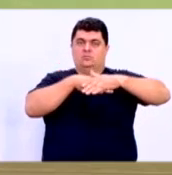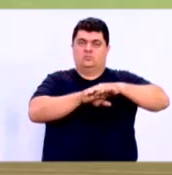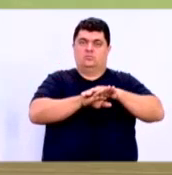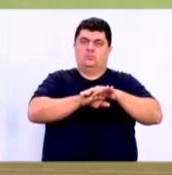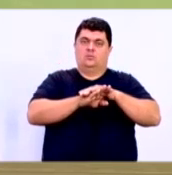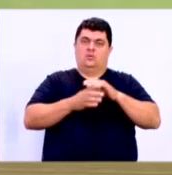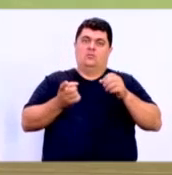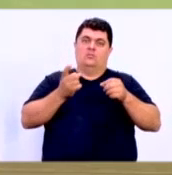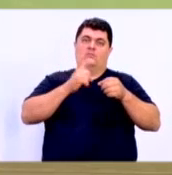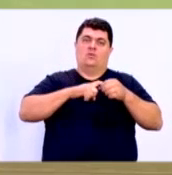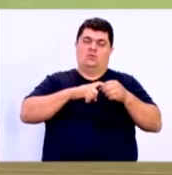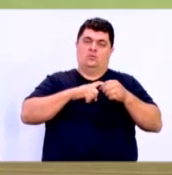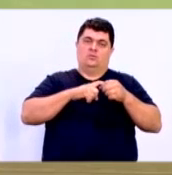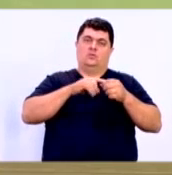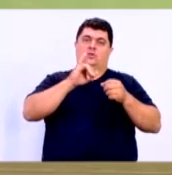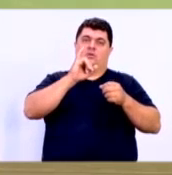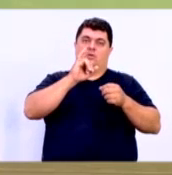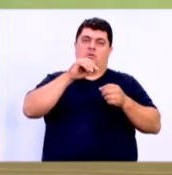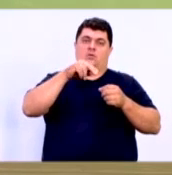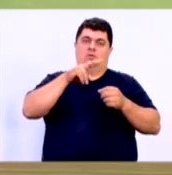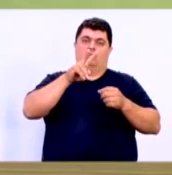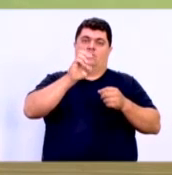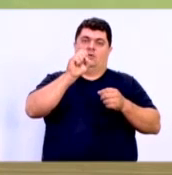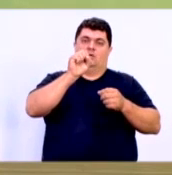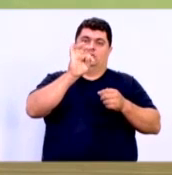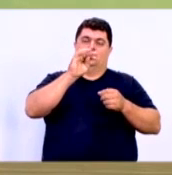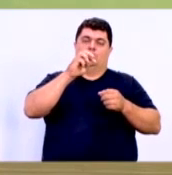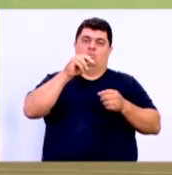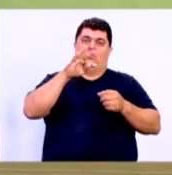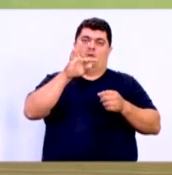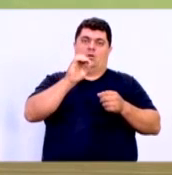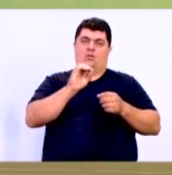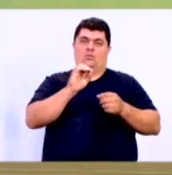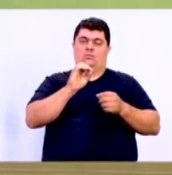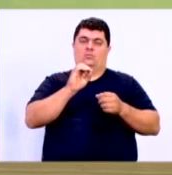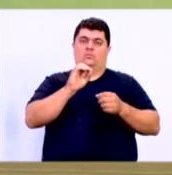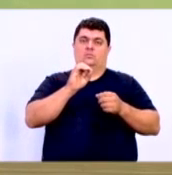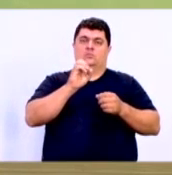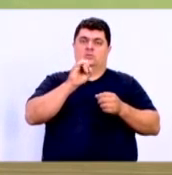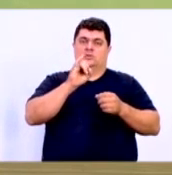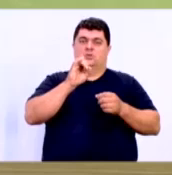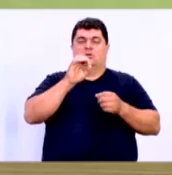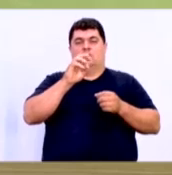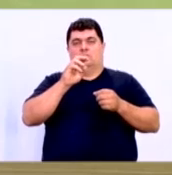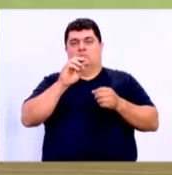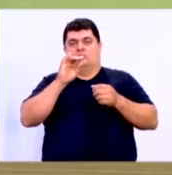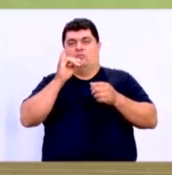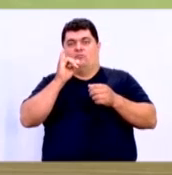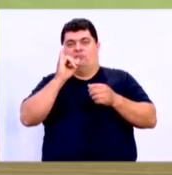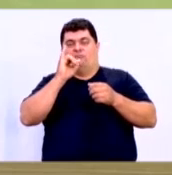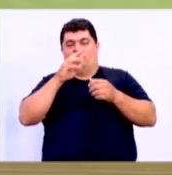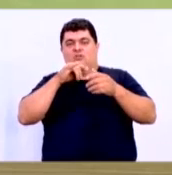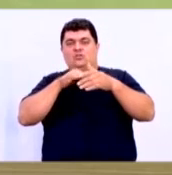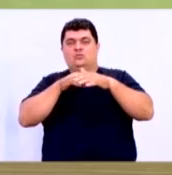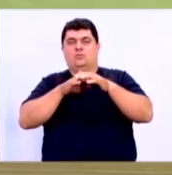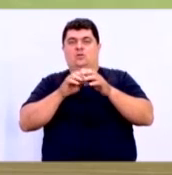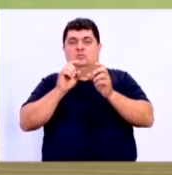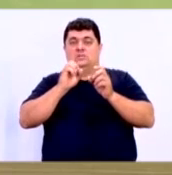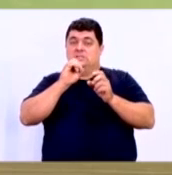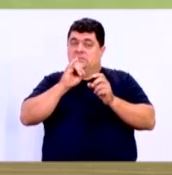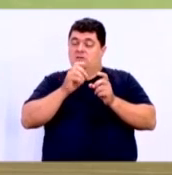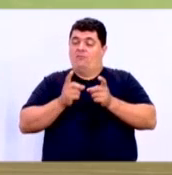volta a ser o quê? Investimento, ok? E esse investimento, se você for